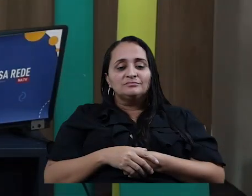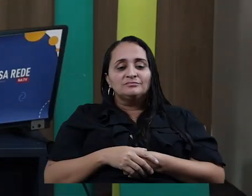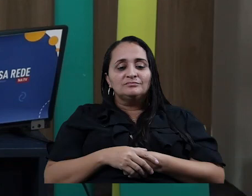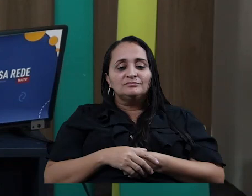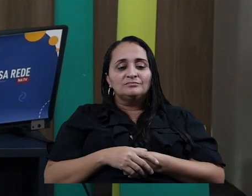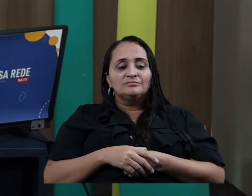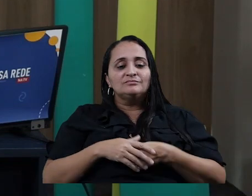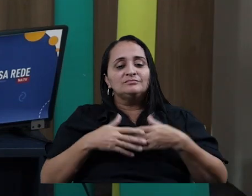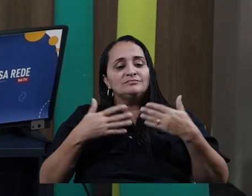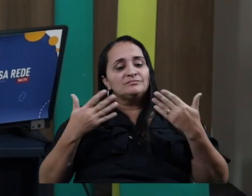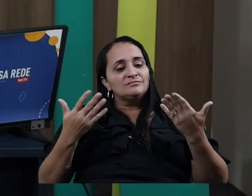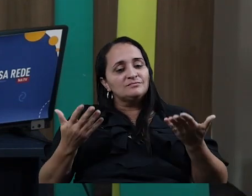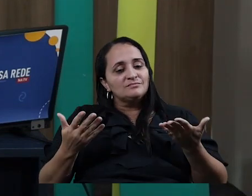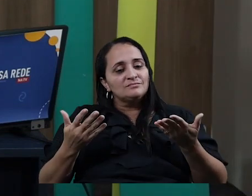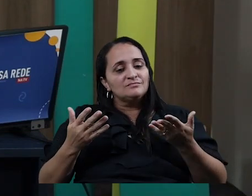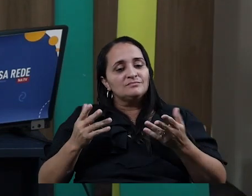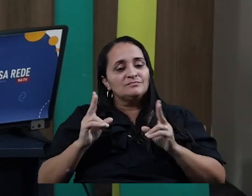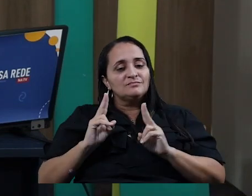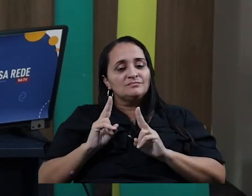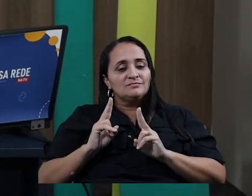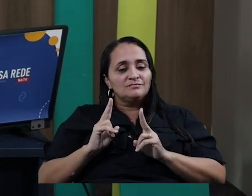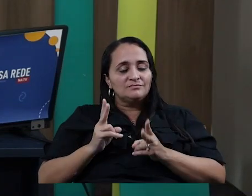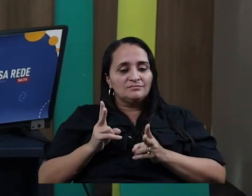Então, para continuar o assunto,